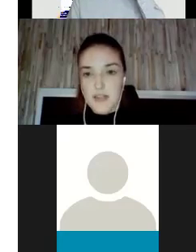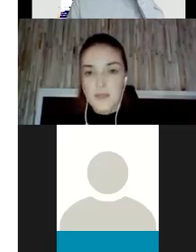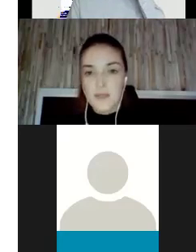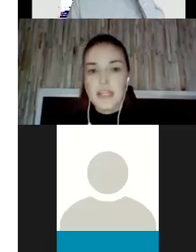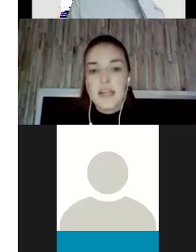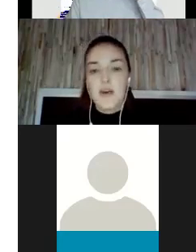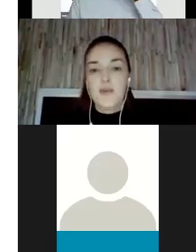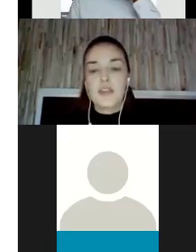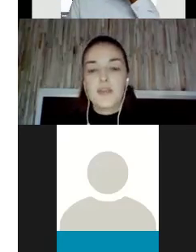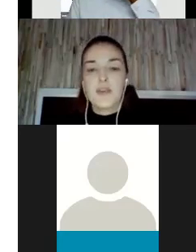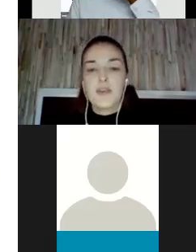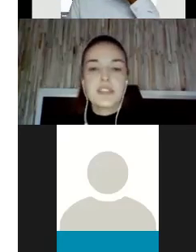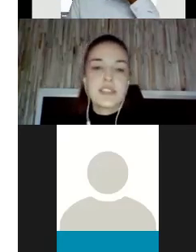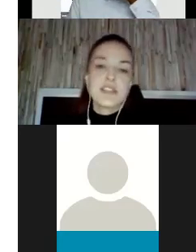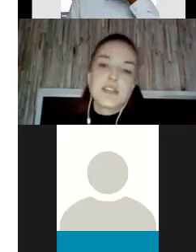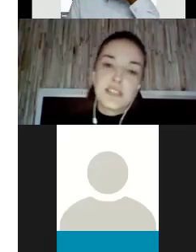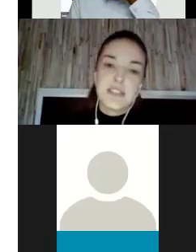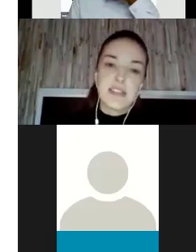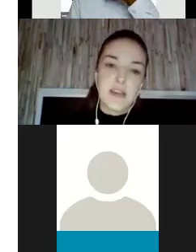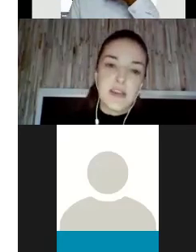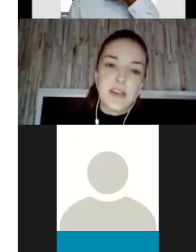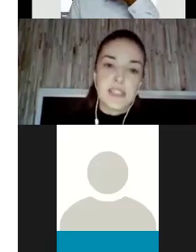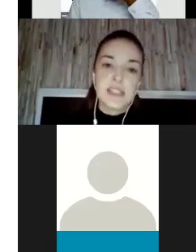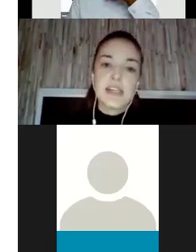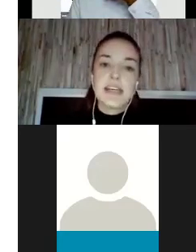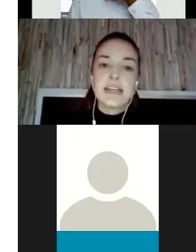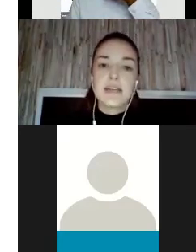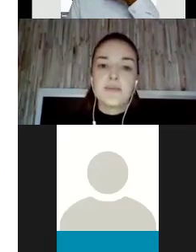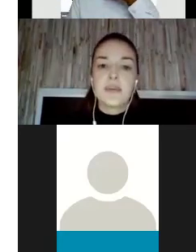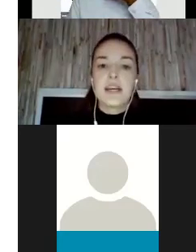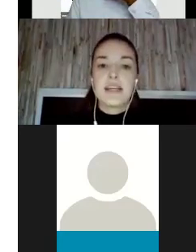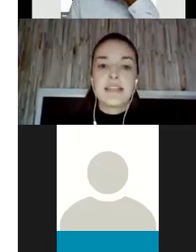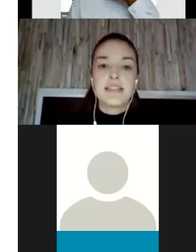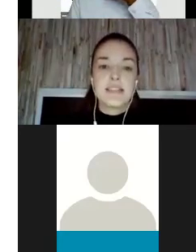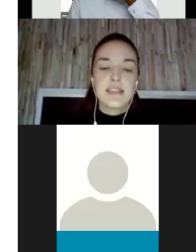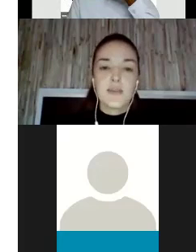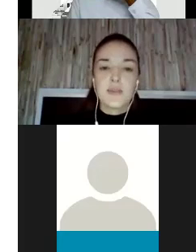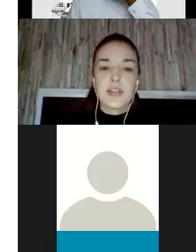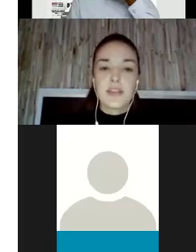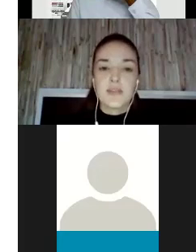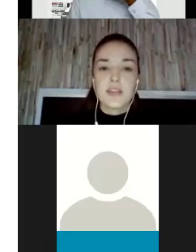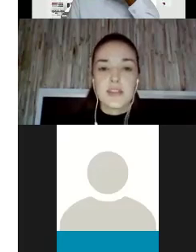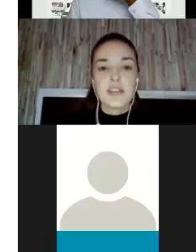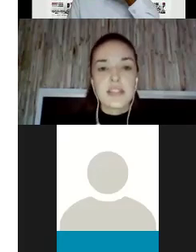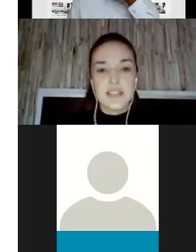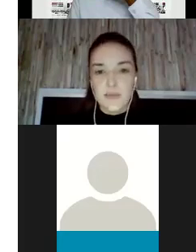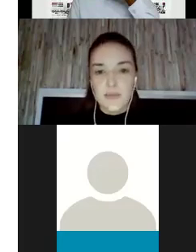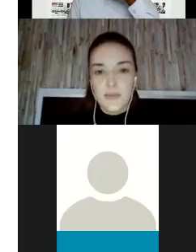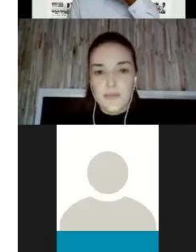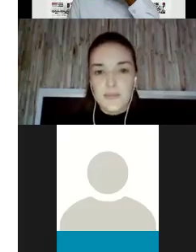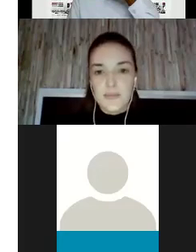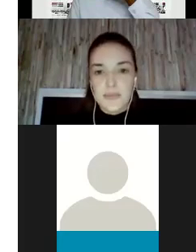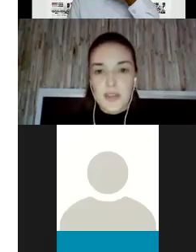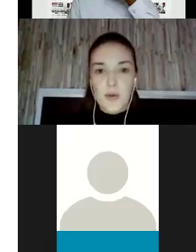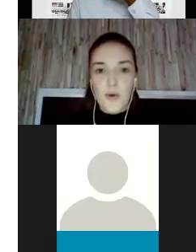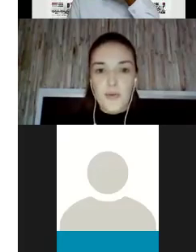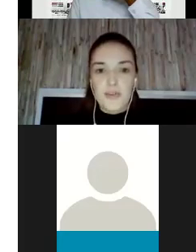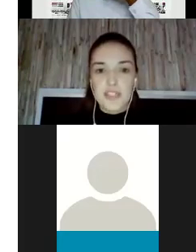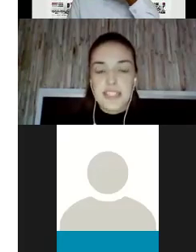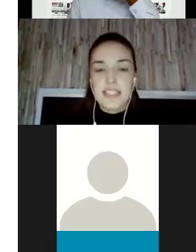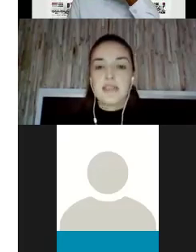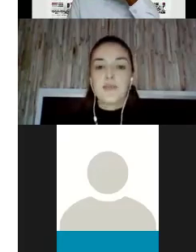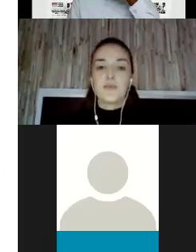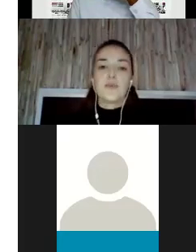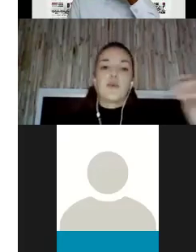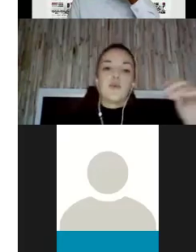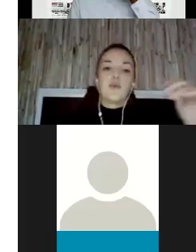do Kendall, onde ele mostra esses tratos de sistemas. Então, aqui a gente tem o trato transgressivo, como eu